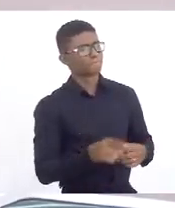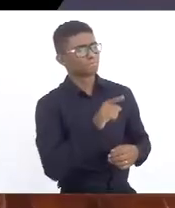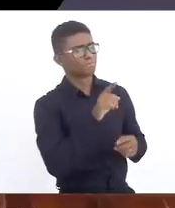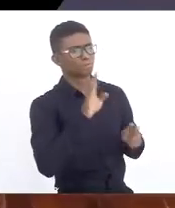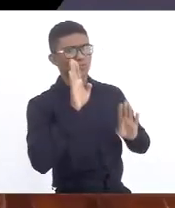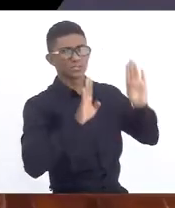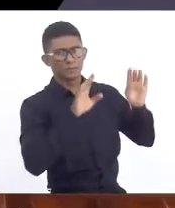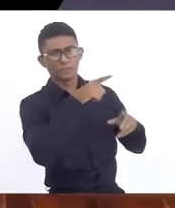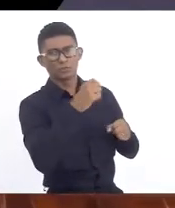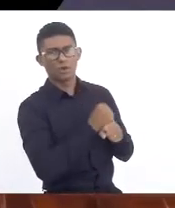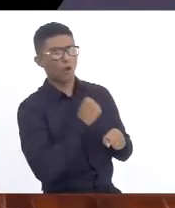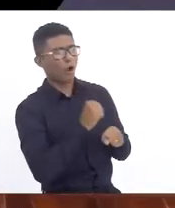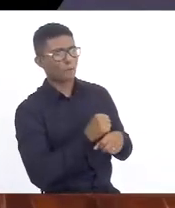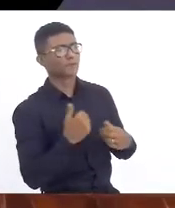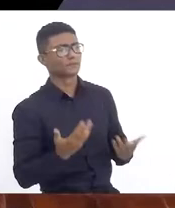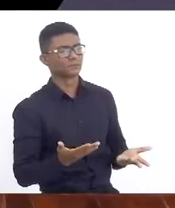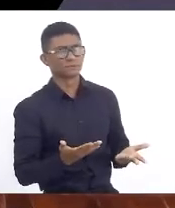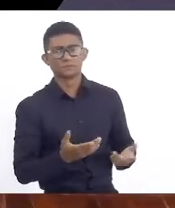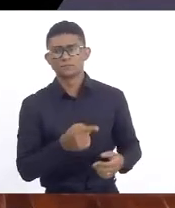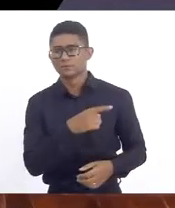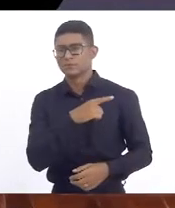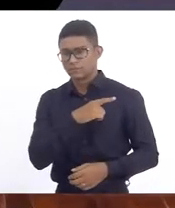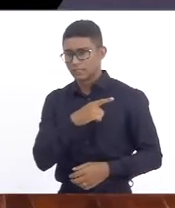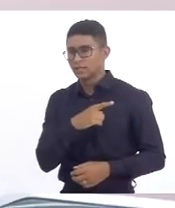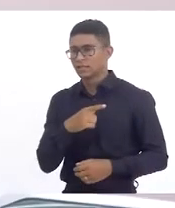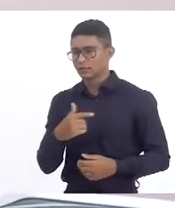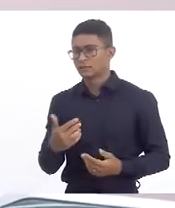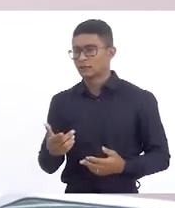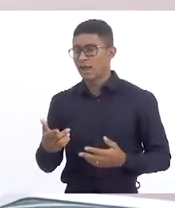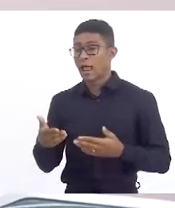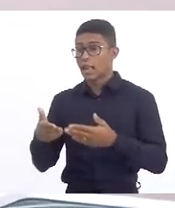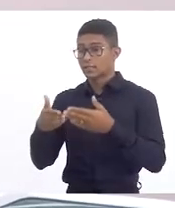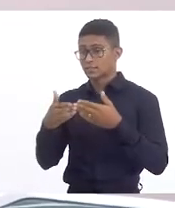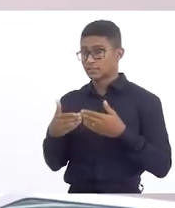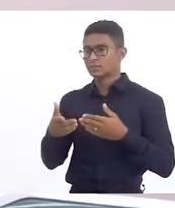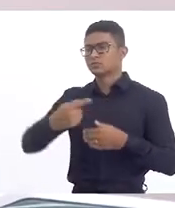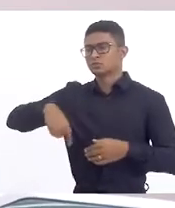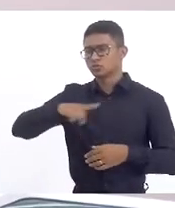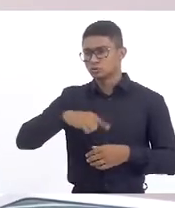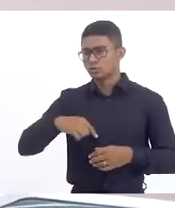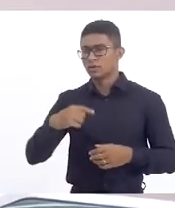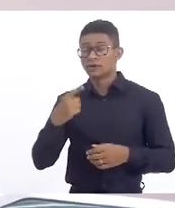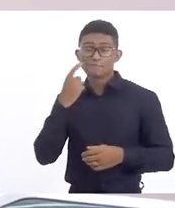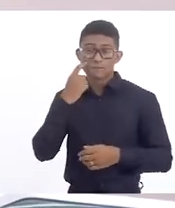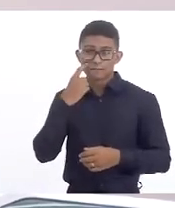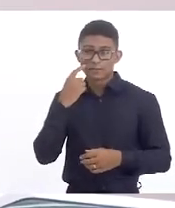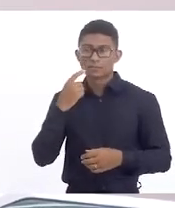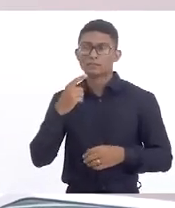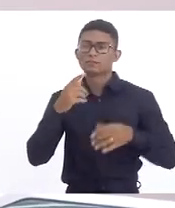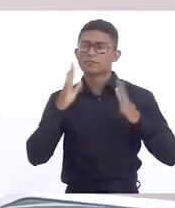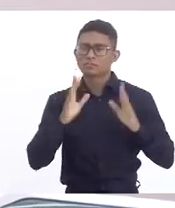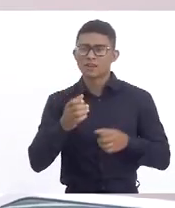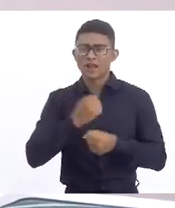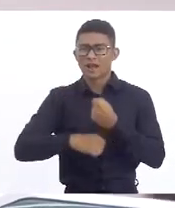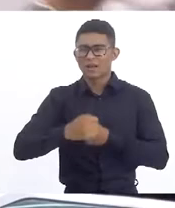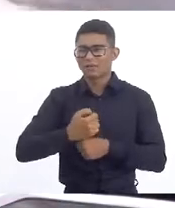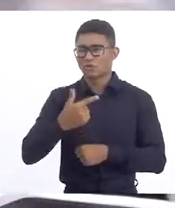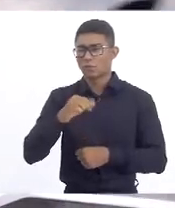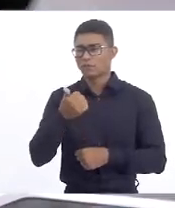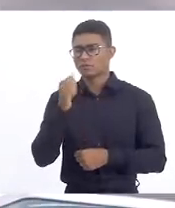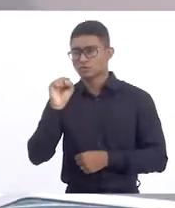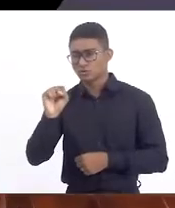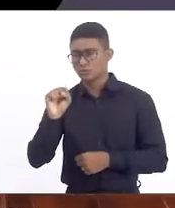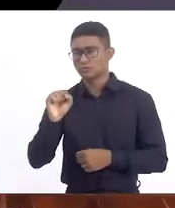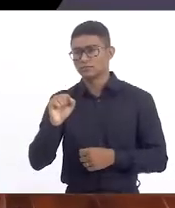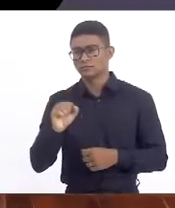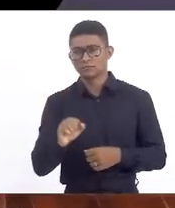obra, Humberto? Essa obra ela tem licença, nós estamos negociando novamente a licença, mas essa obra foi licenciada em 2000 e São Tomé 2018. A